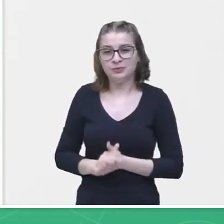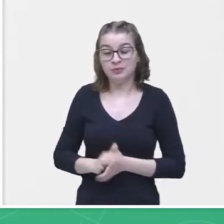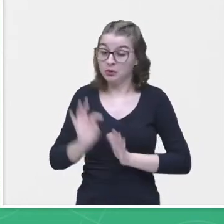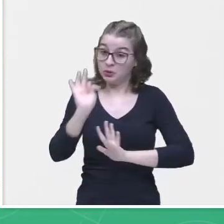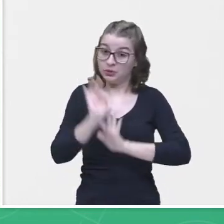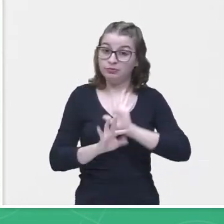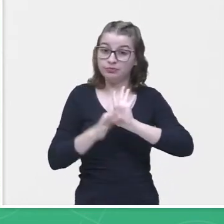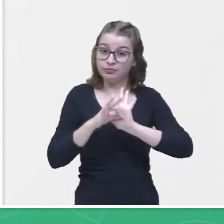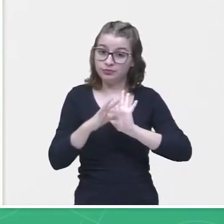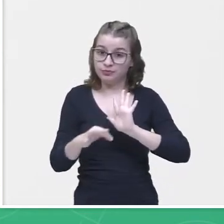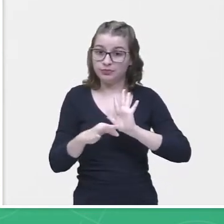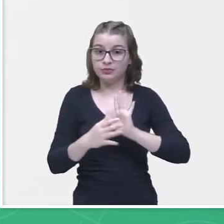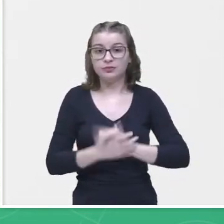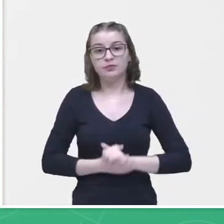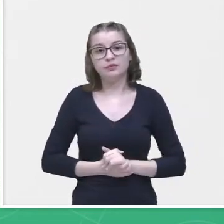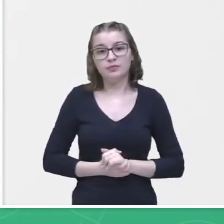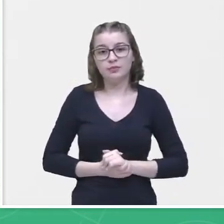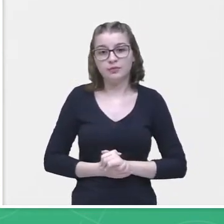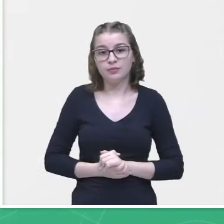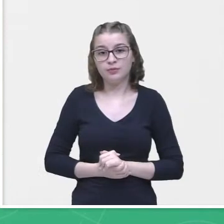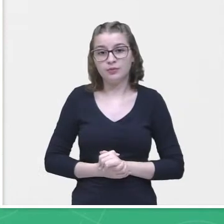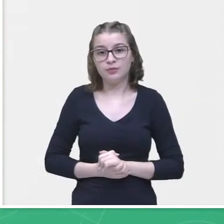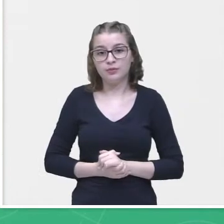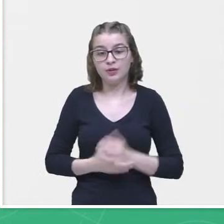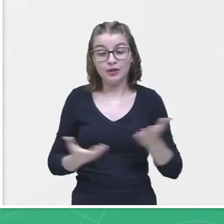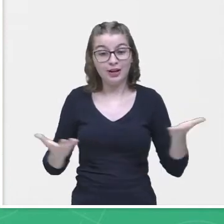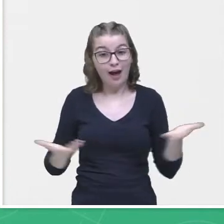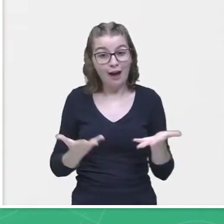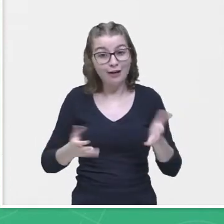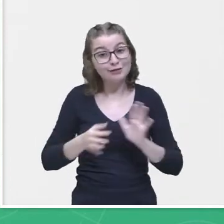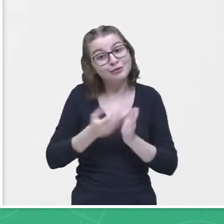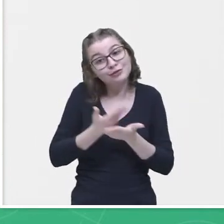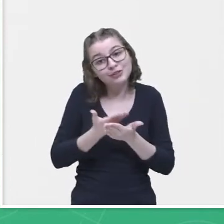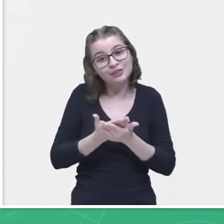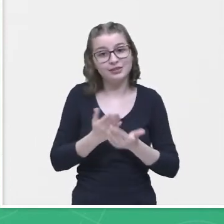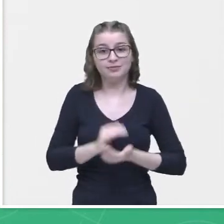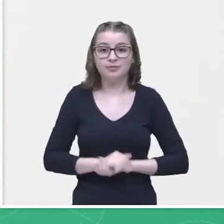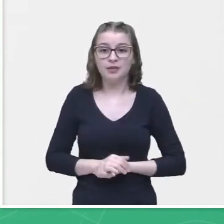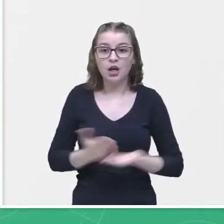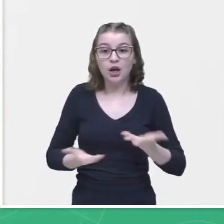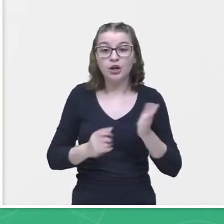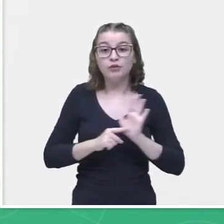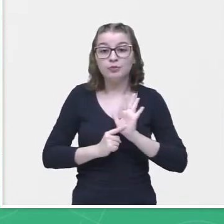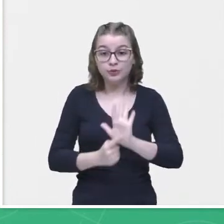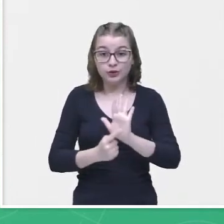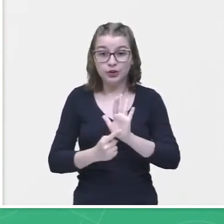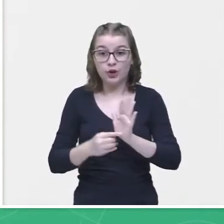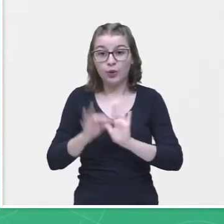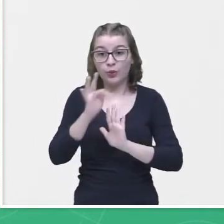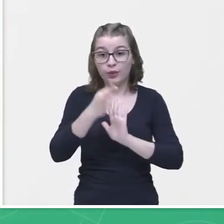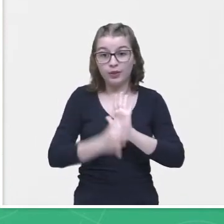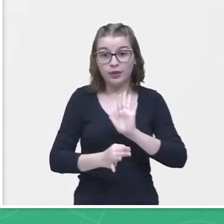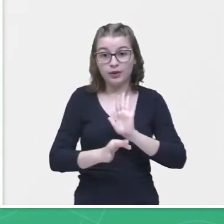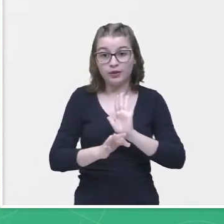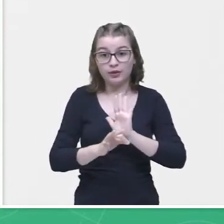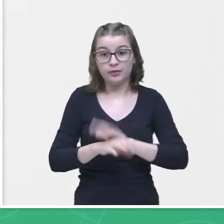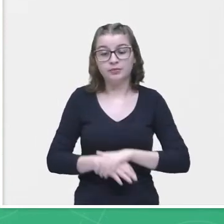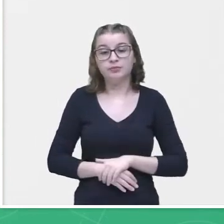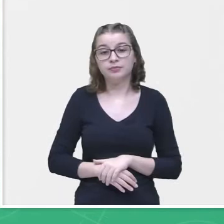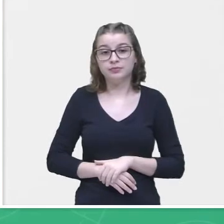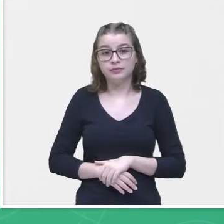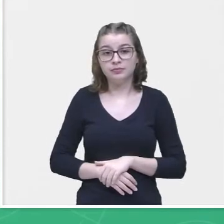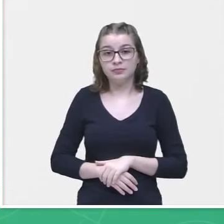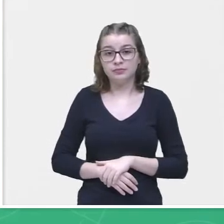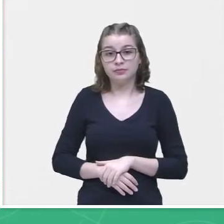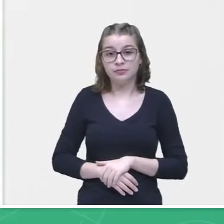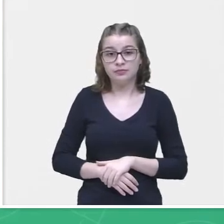que nós estamos trazendo texto de opinião no Aula em Casa. Vamos então para um texto, né, um texto agora que traz também isso aí. Vamos lá,